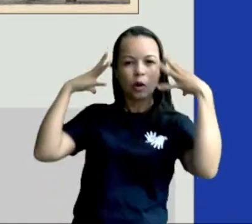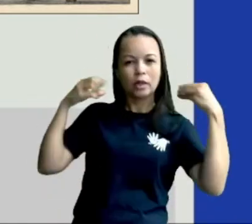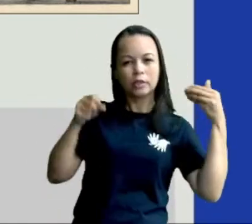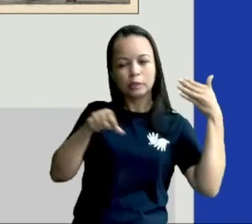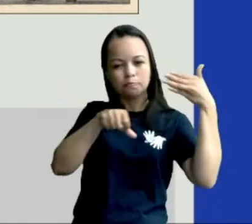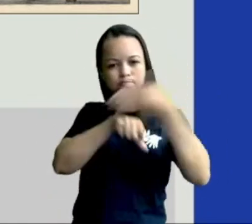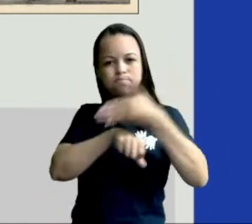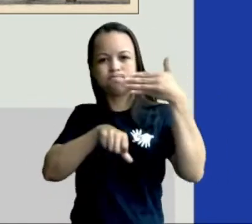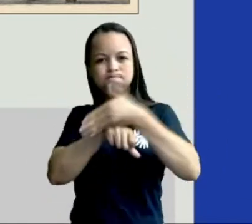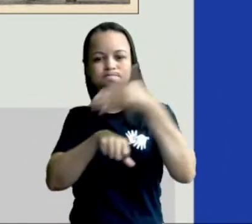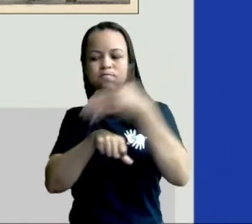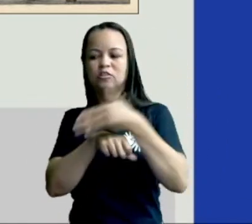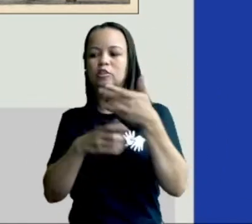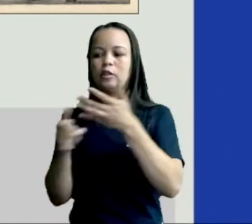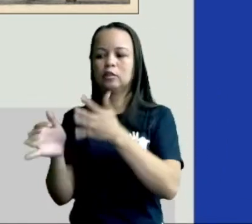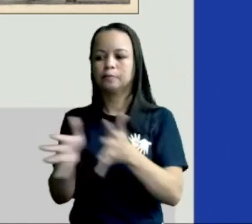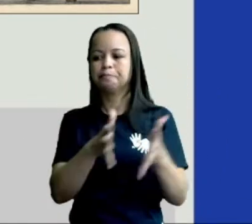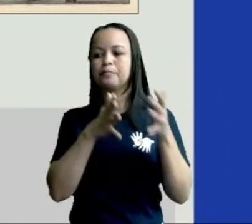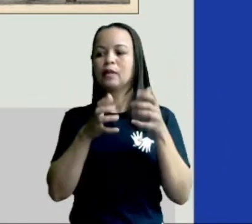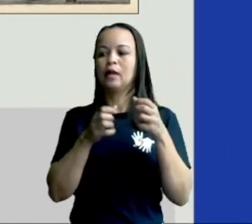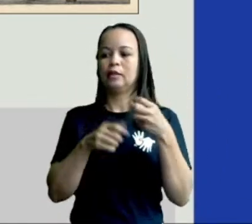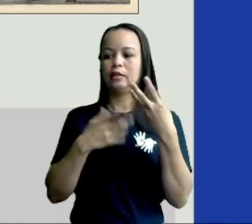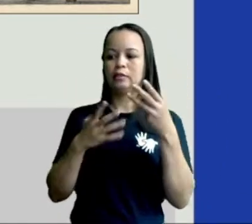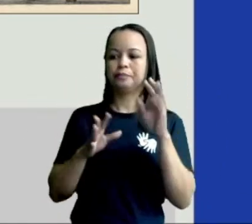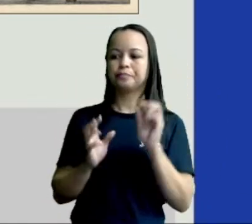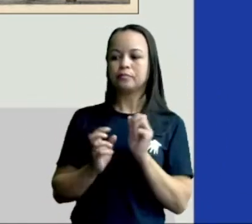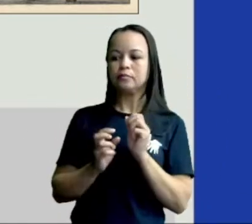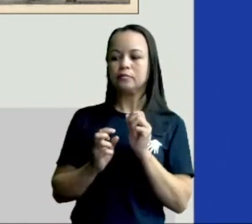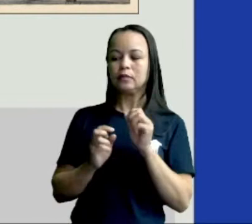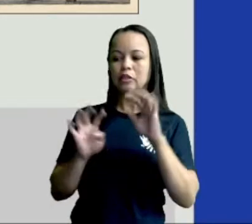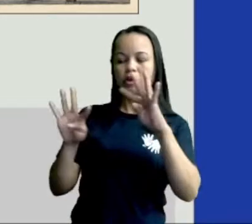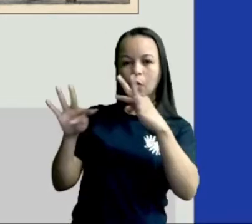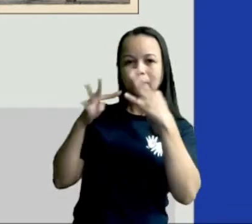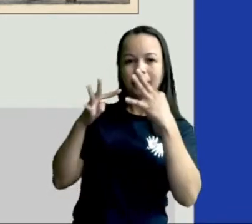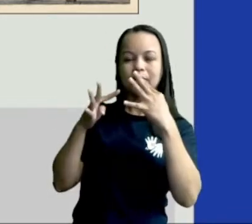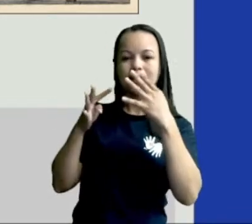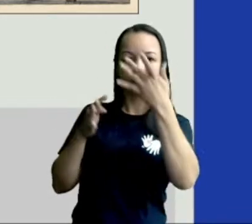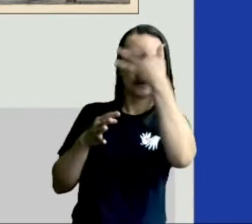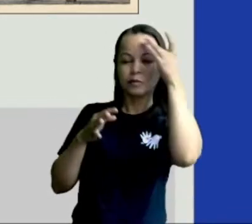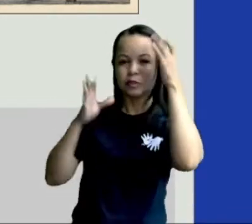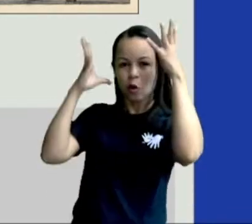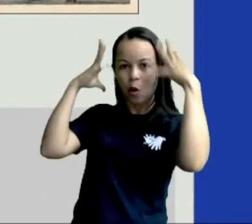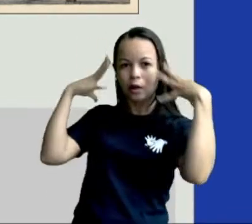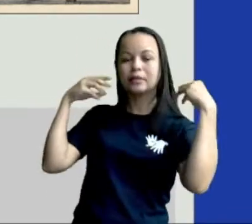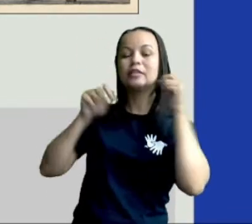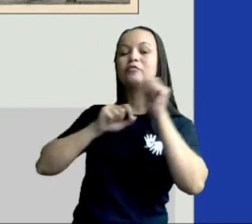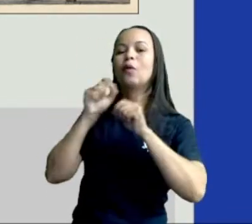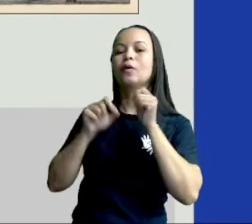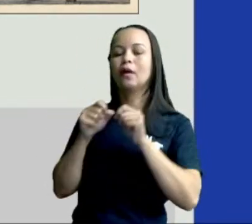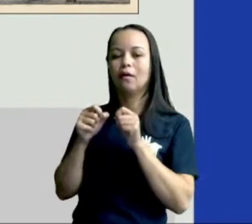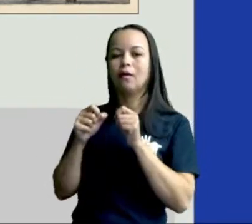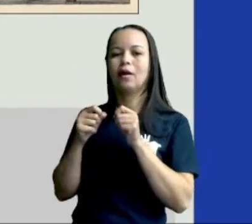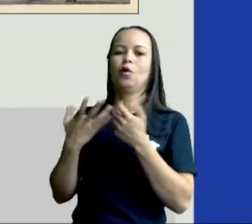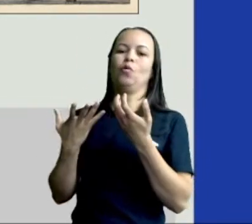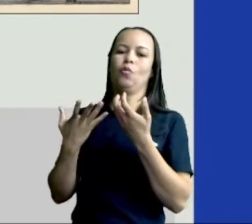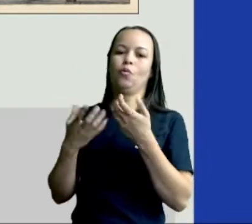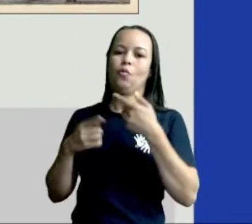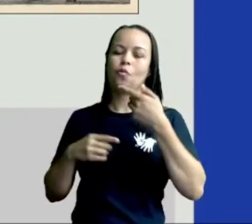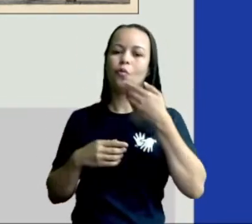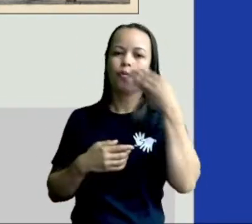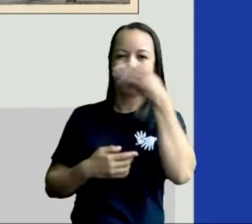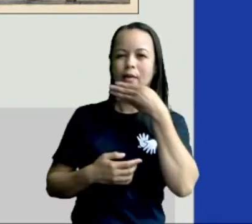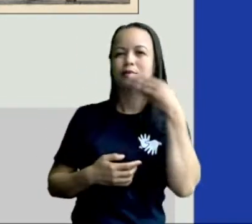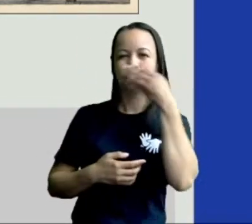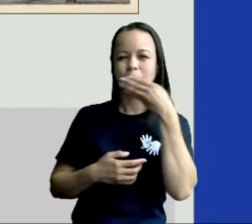critérios que chamou a atenção dos holandeses foi o açúcar, o ouro branco, né? O Brasil tem um solo